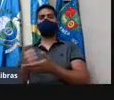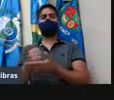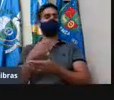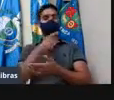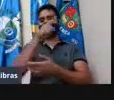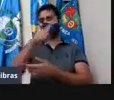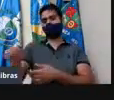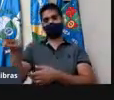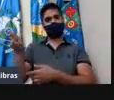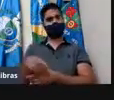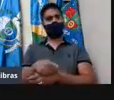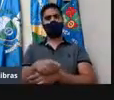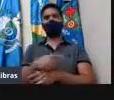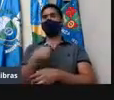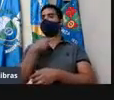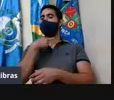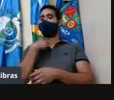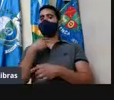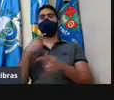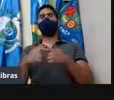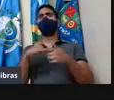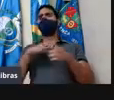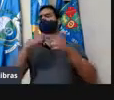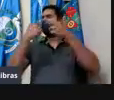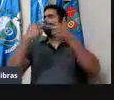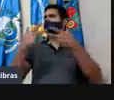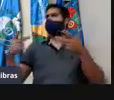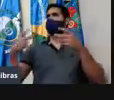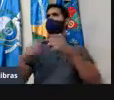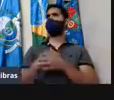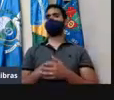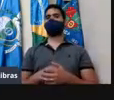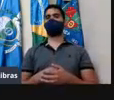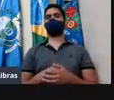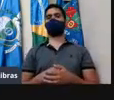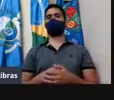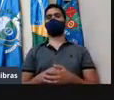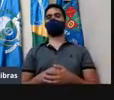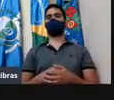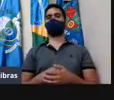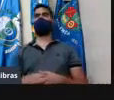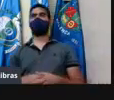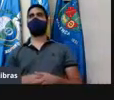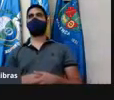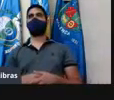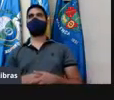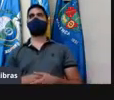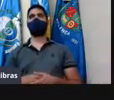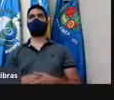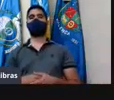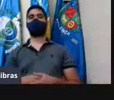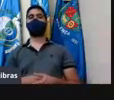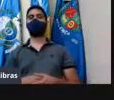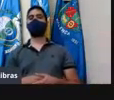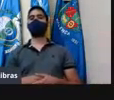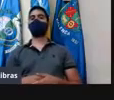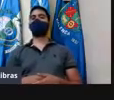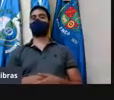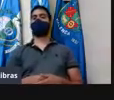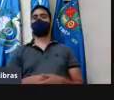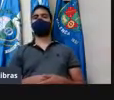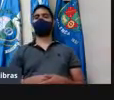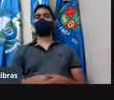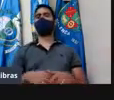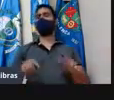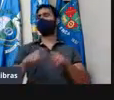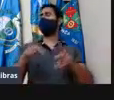nulos, Saulo. Tem muita demanda ainda em cima disso. E sem contar que a SEDAI